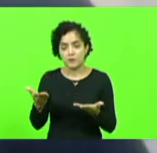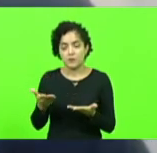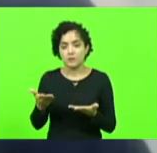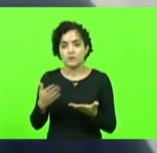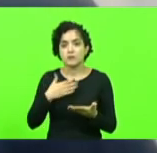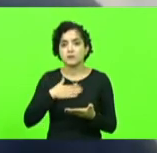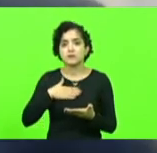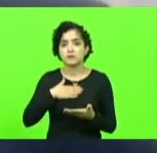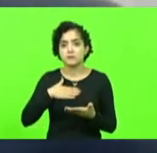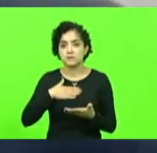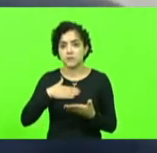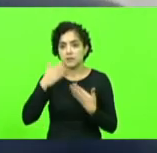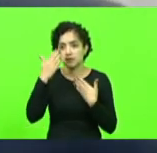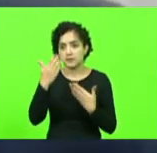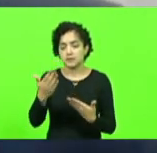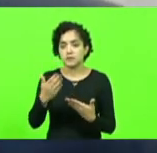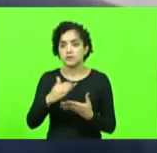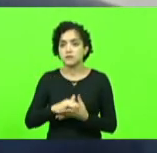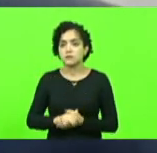fica, obviamente,